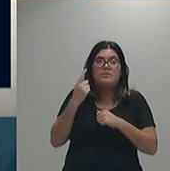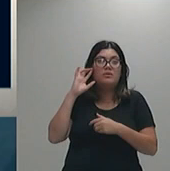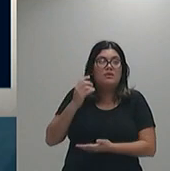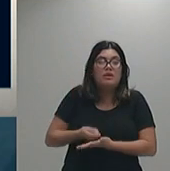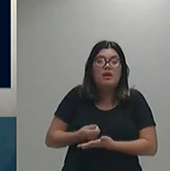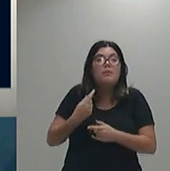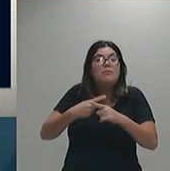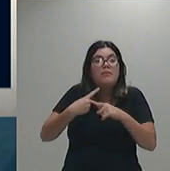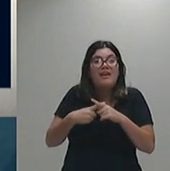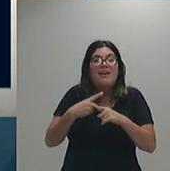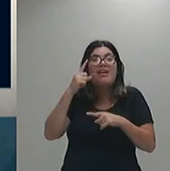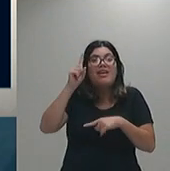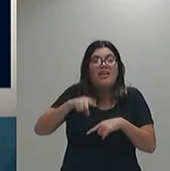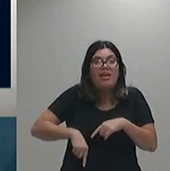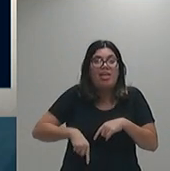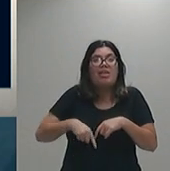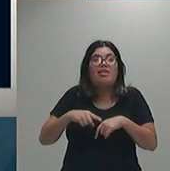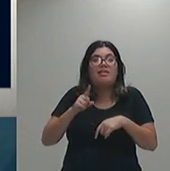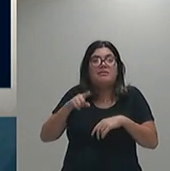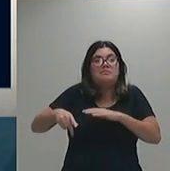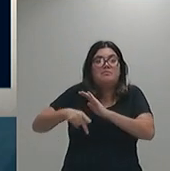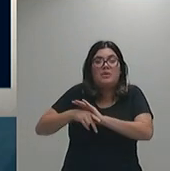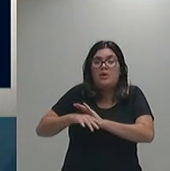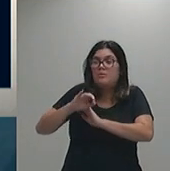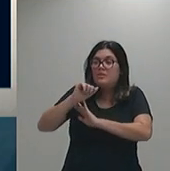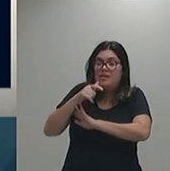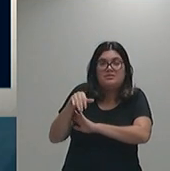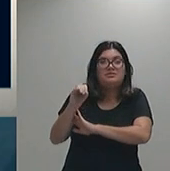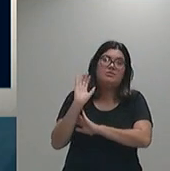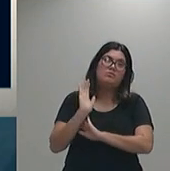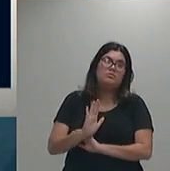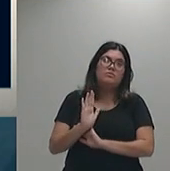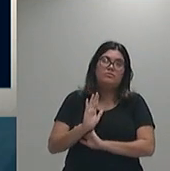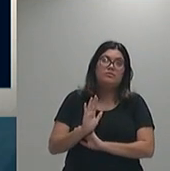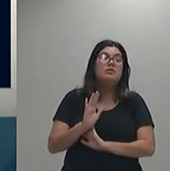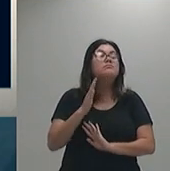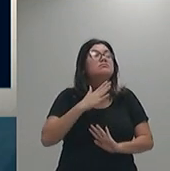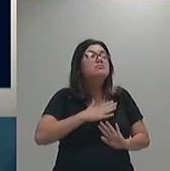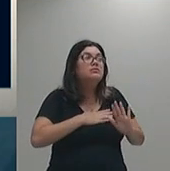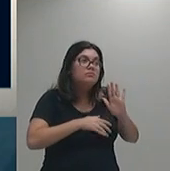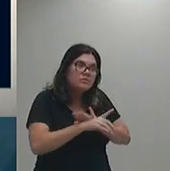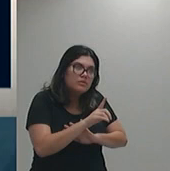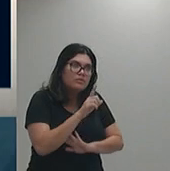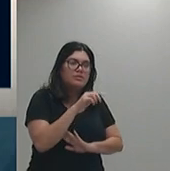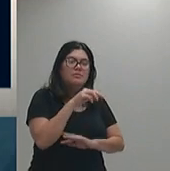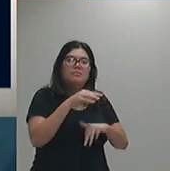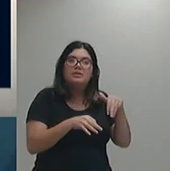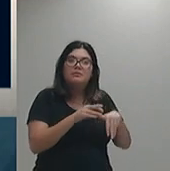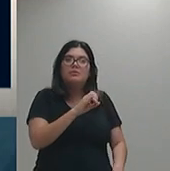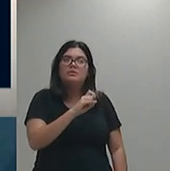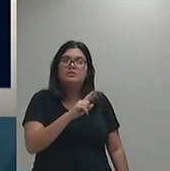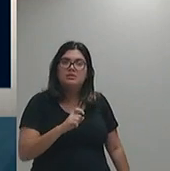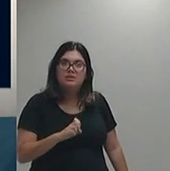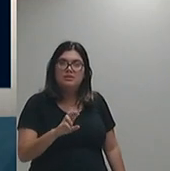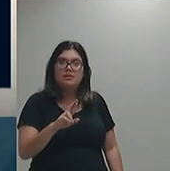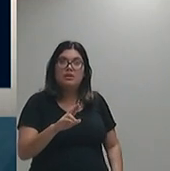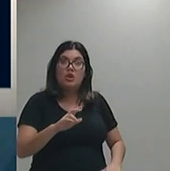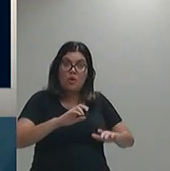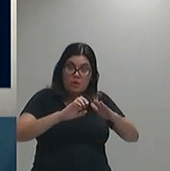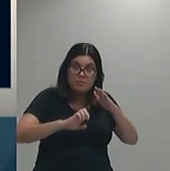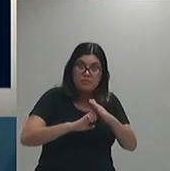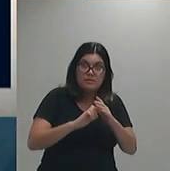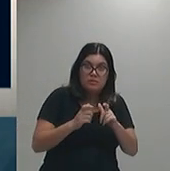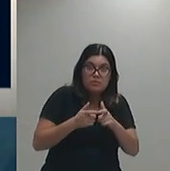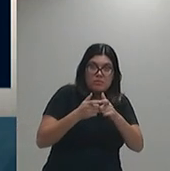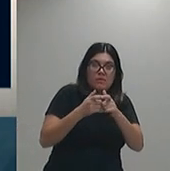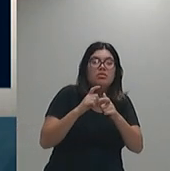porque porque é uma condição da ação né. Eu pergunto Ministro buzzi e continue tários também